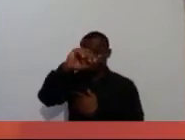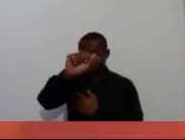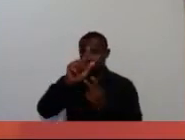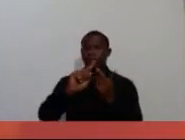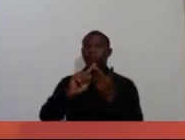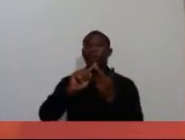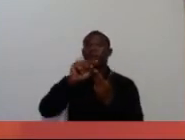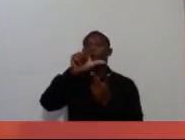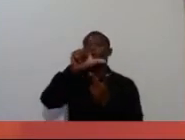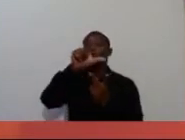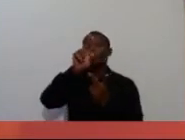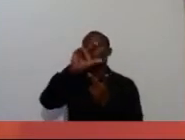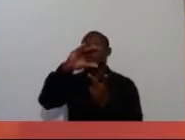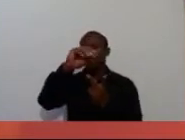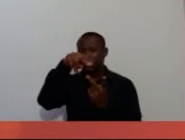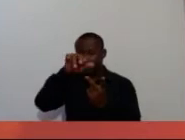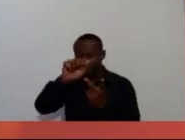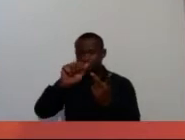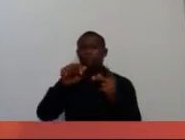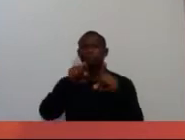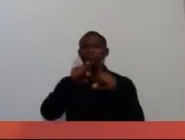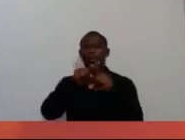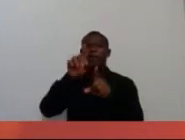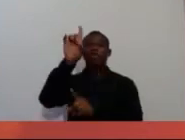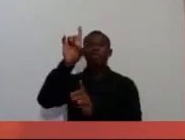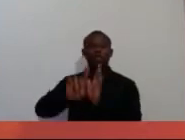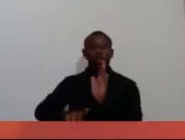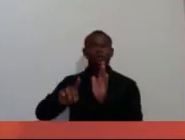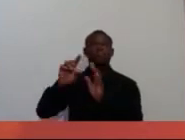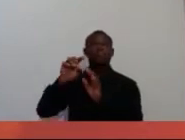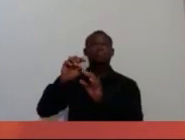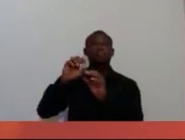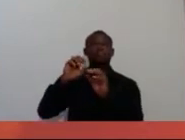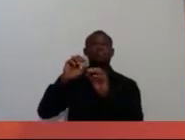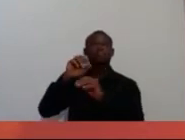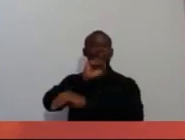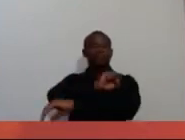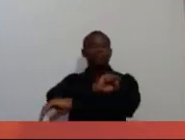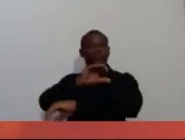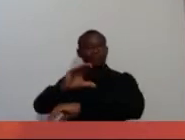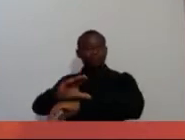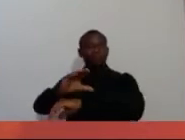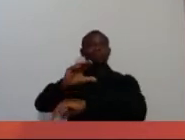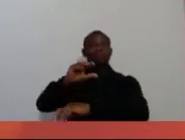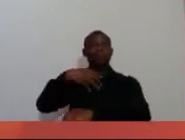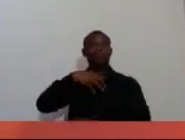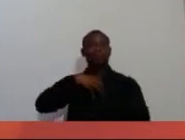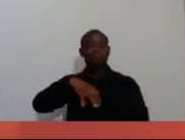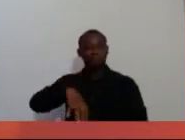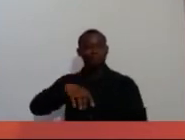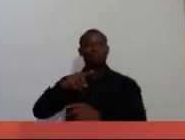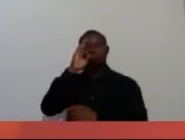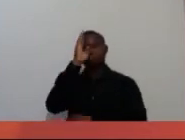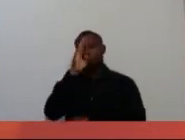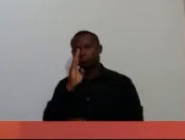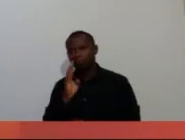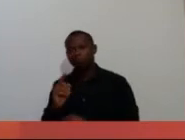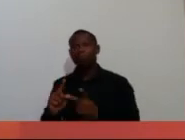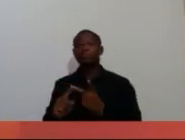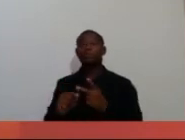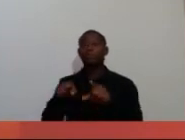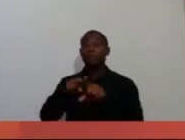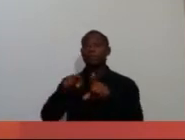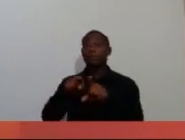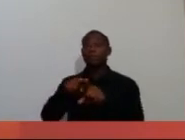do SENAC Nacional e também a gerente de educação e tecnologia do SENAC Bahia, um papo sobre a rede